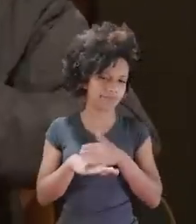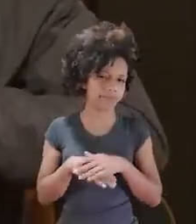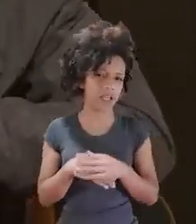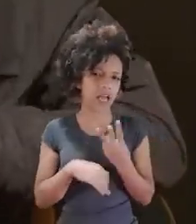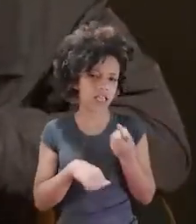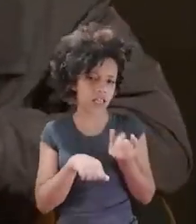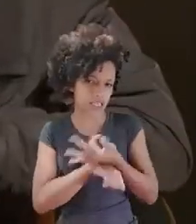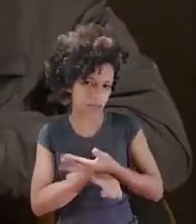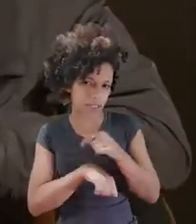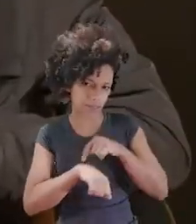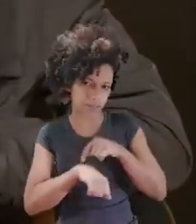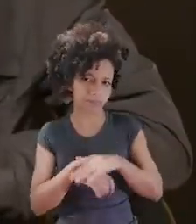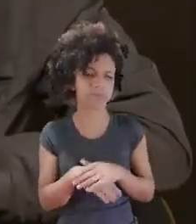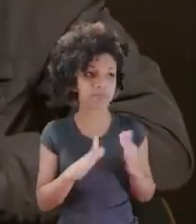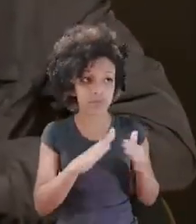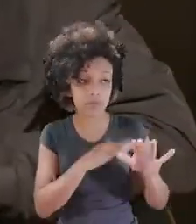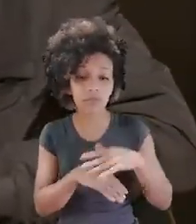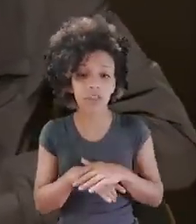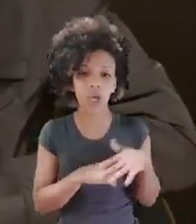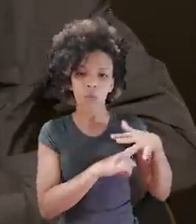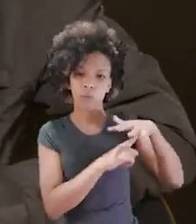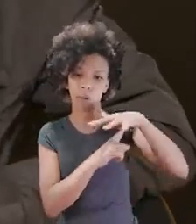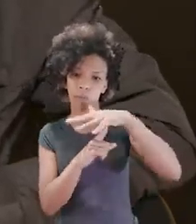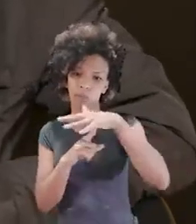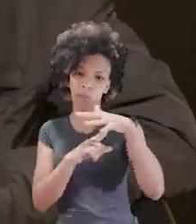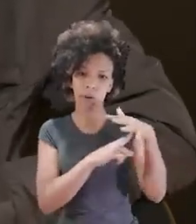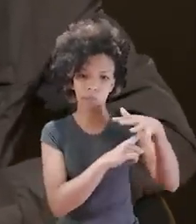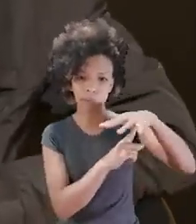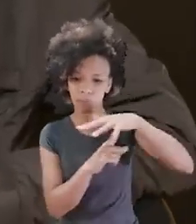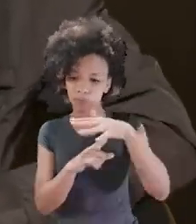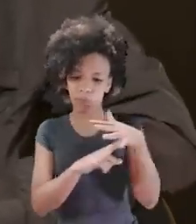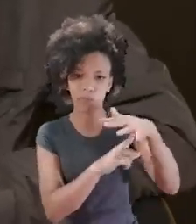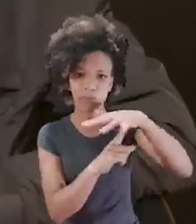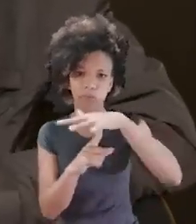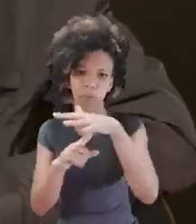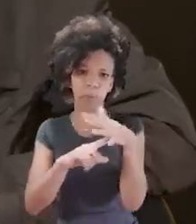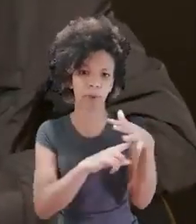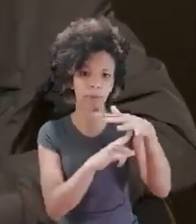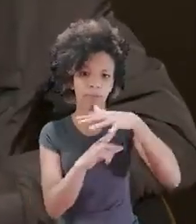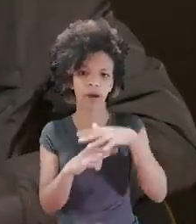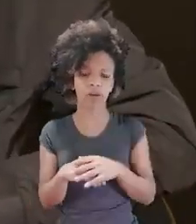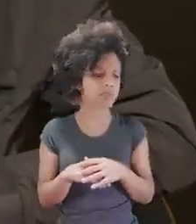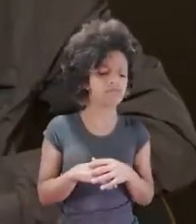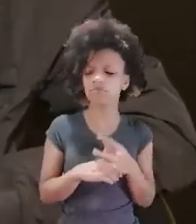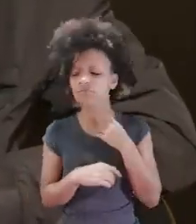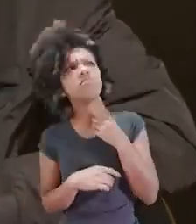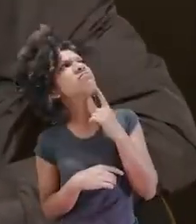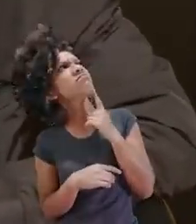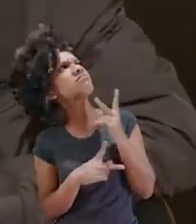dele então ela 3 horas o complexo alemão e o helicóptero passando na madrugada houve um helicóptero passando para ficam lado para o outro lado pro outro